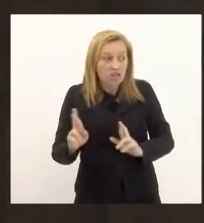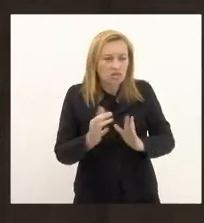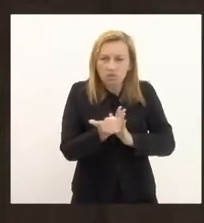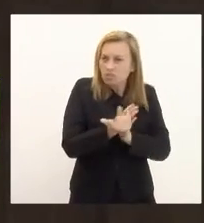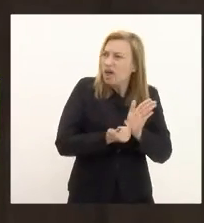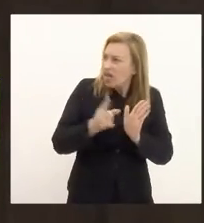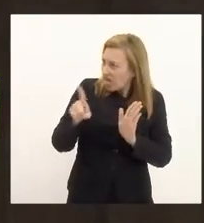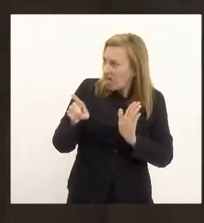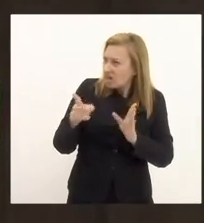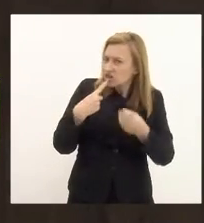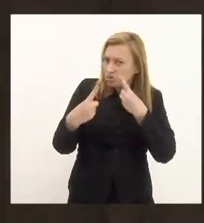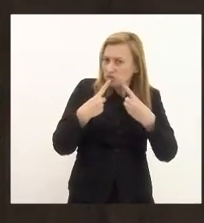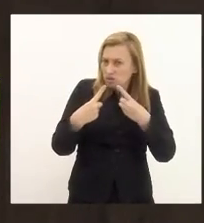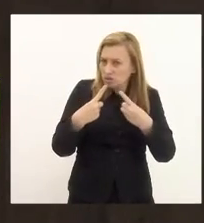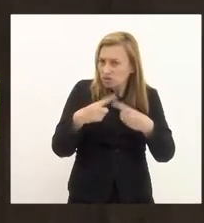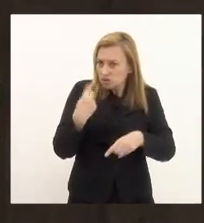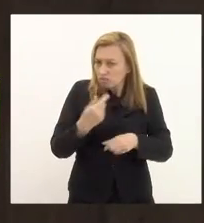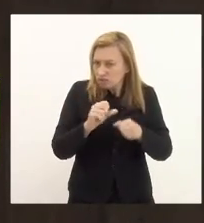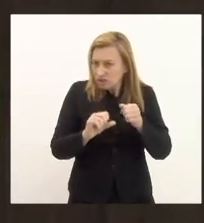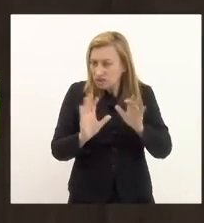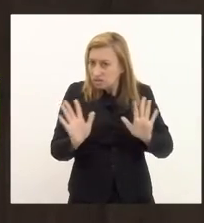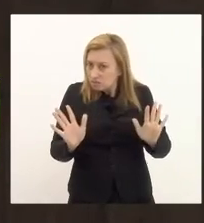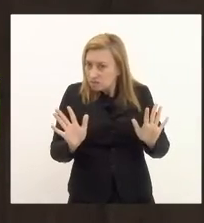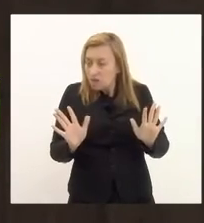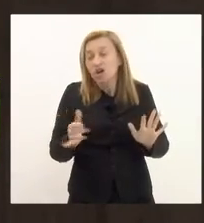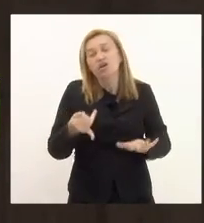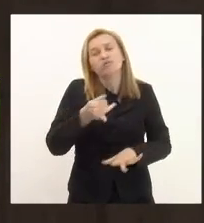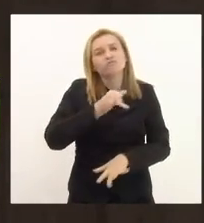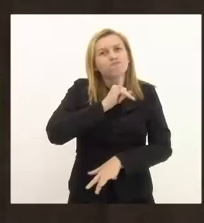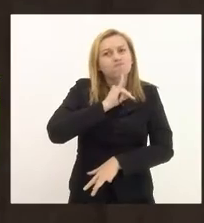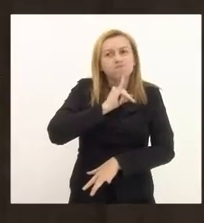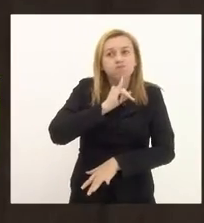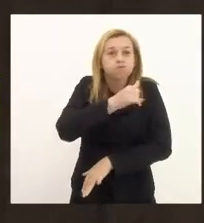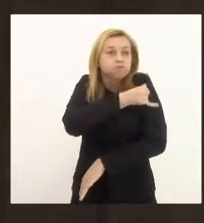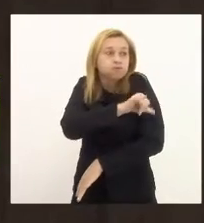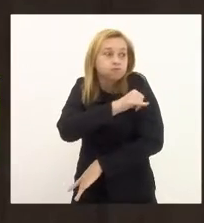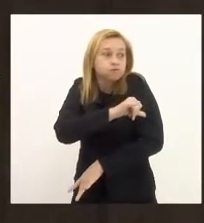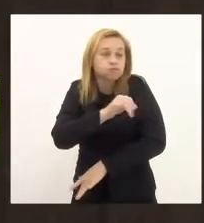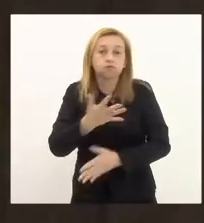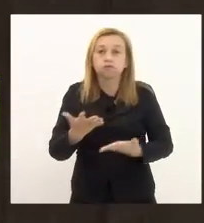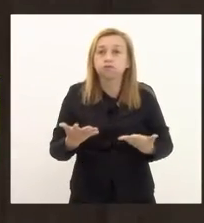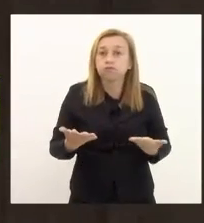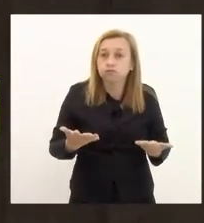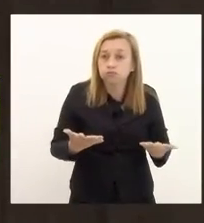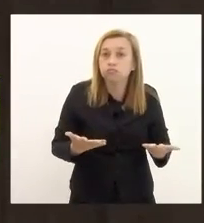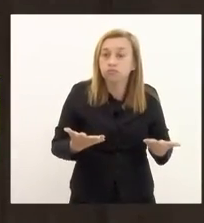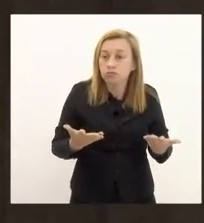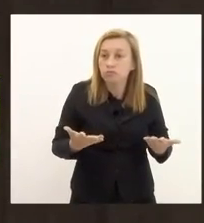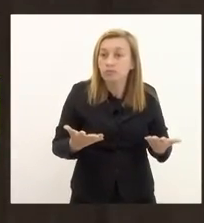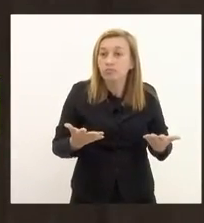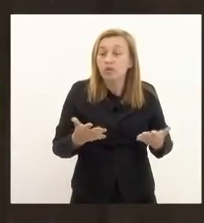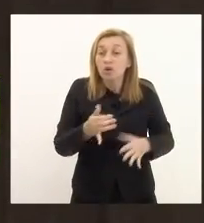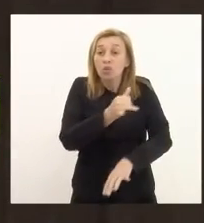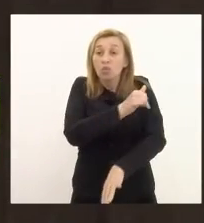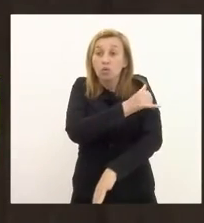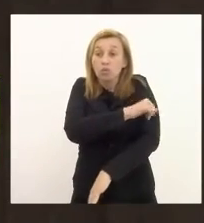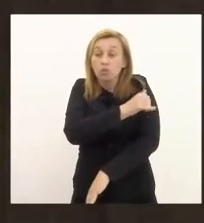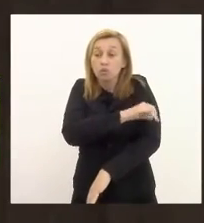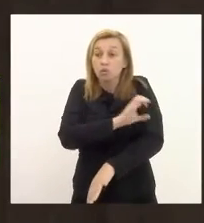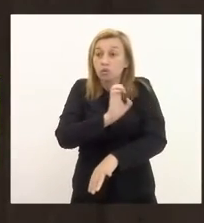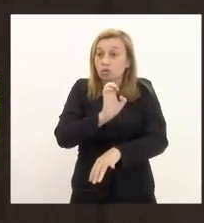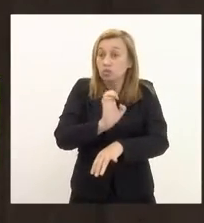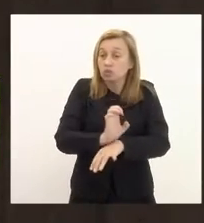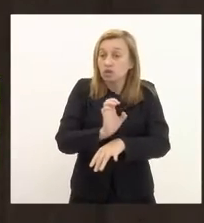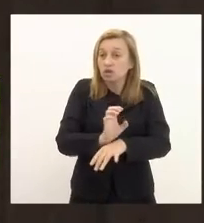impostos é essa discussão que a gente tá fazendo a gente fica muito triste com que Rio de Janeiro virou o Rio de Janeiro é o estado que pautava